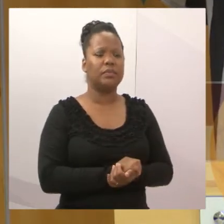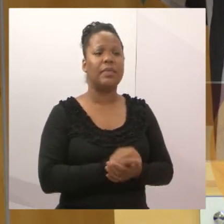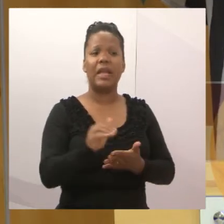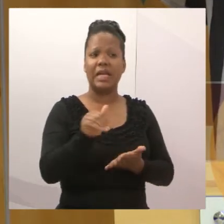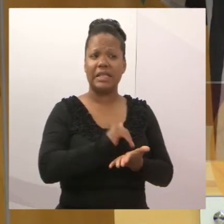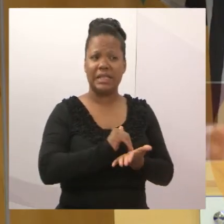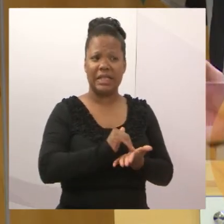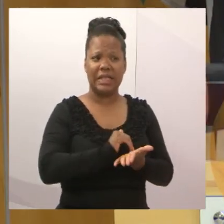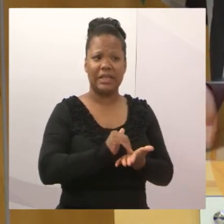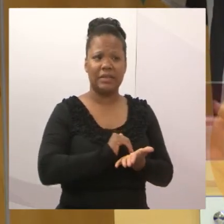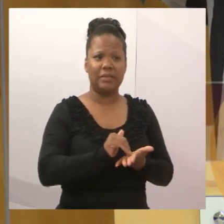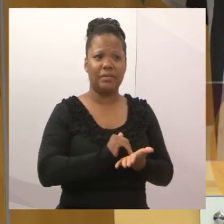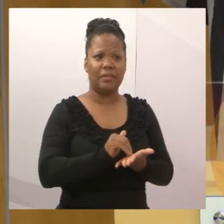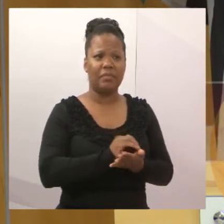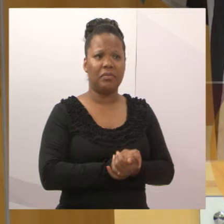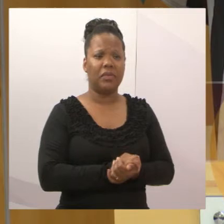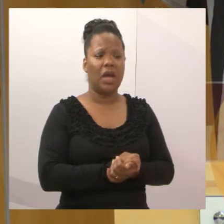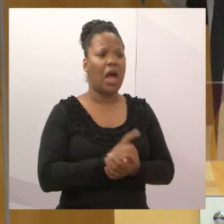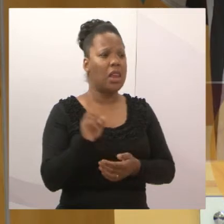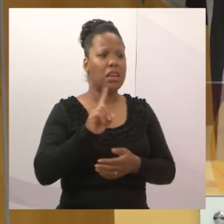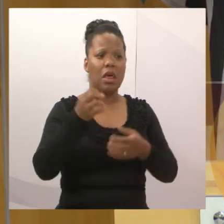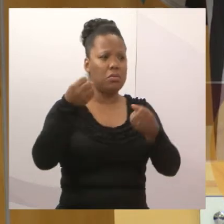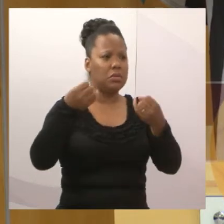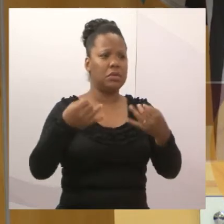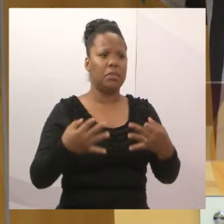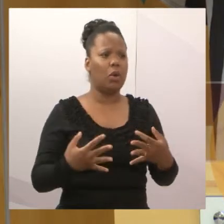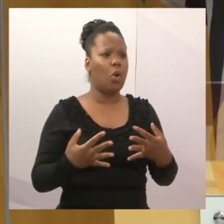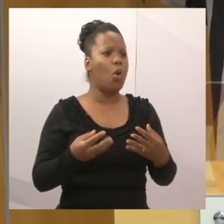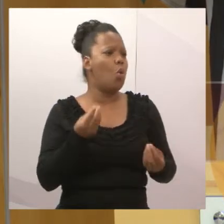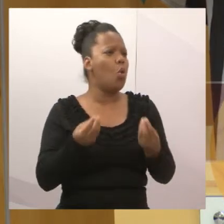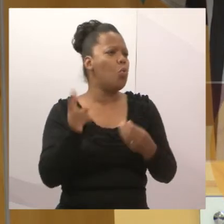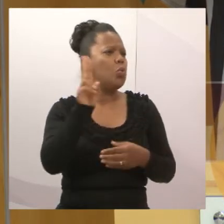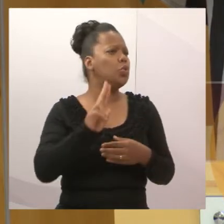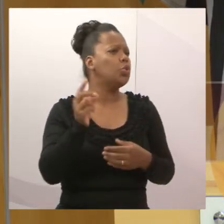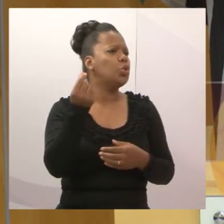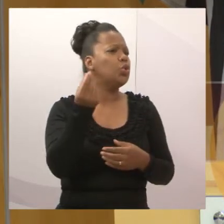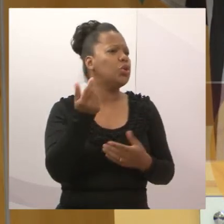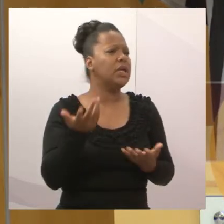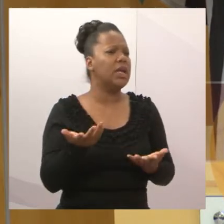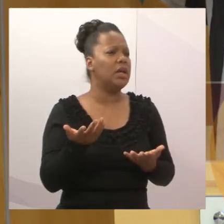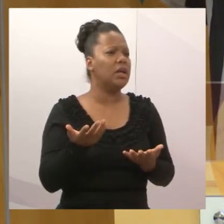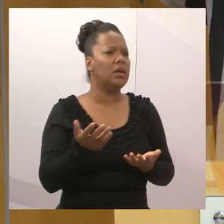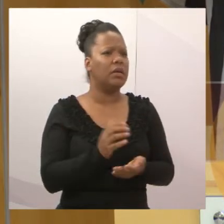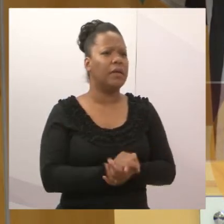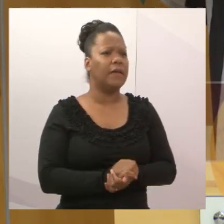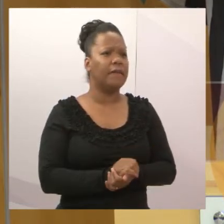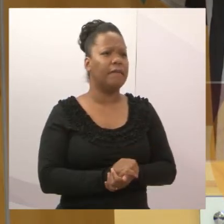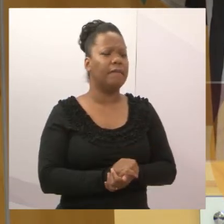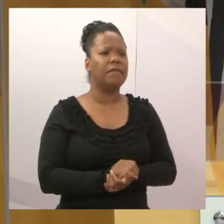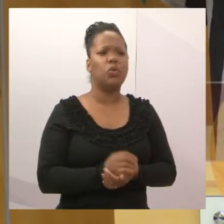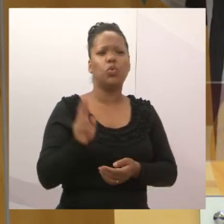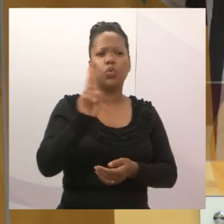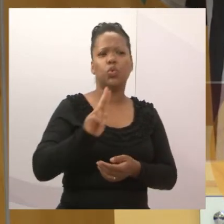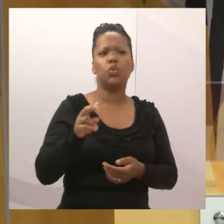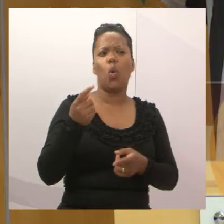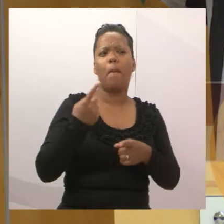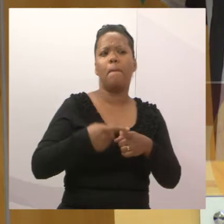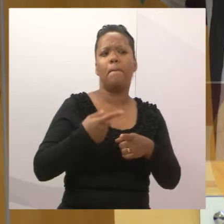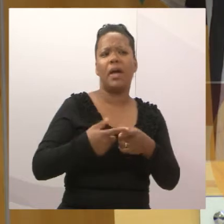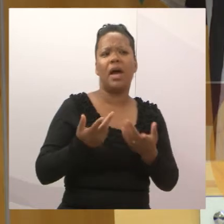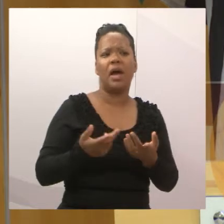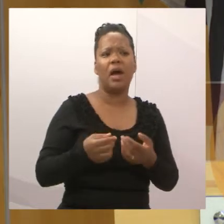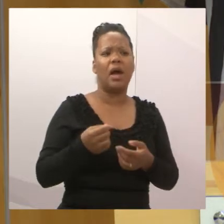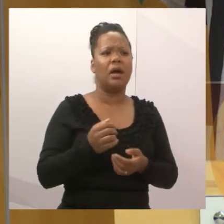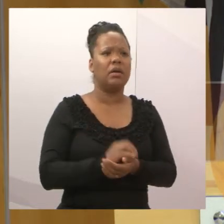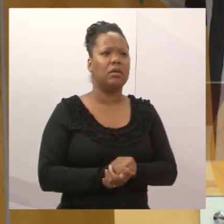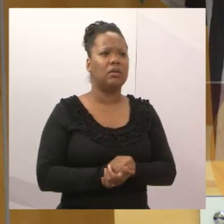aí não deu a mínima explicação para onde foi aplicado esse dinheiro. Foi para custeio, do que foi feito. O mínimo